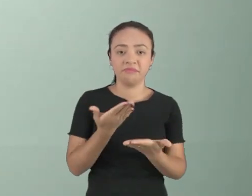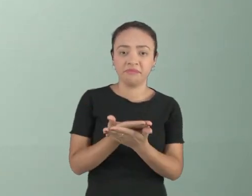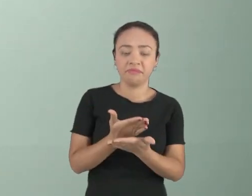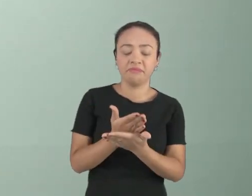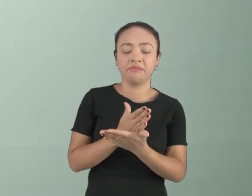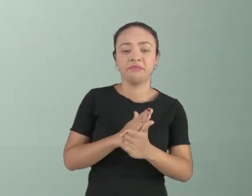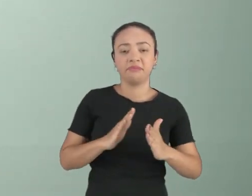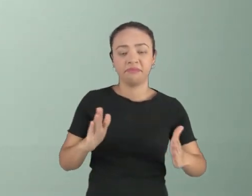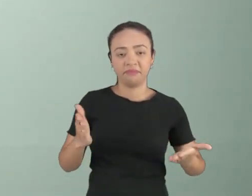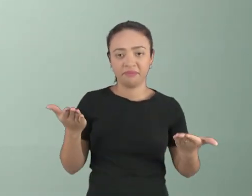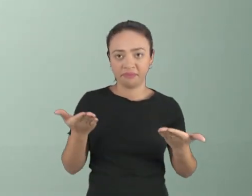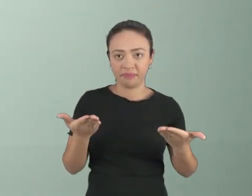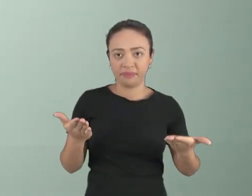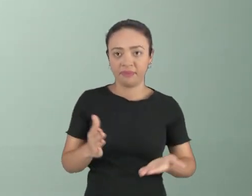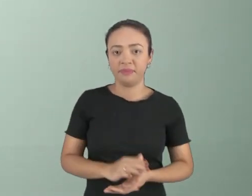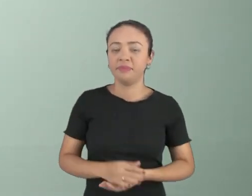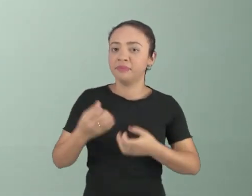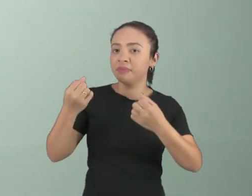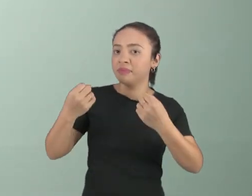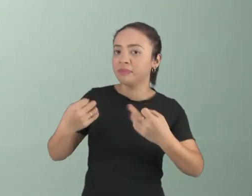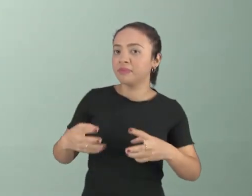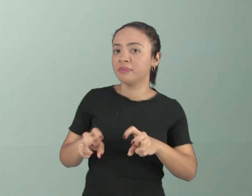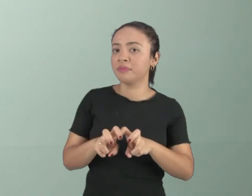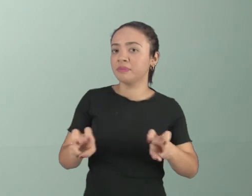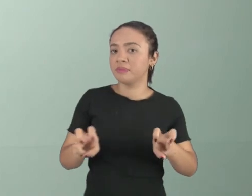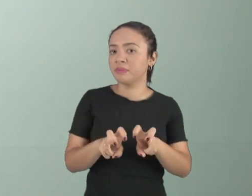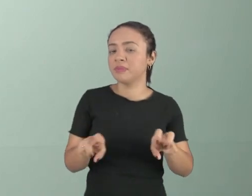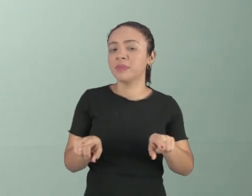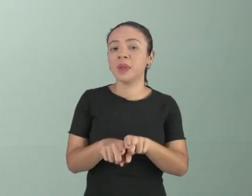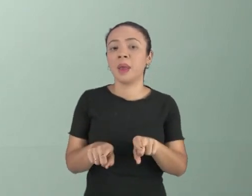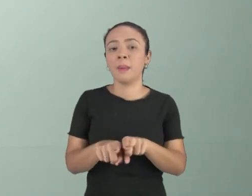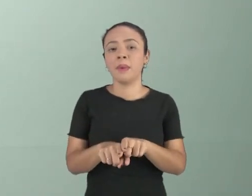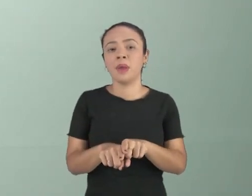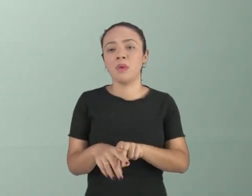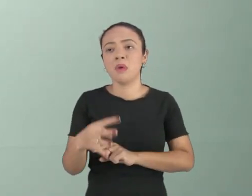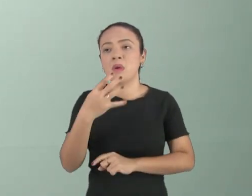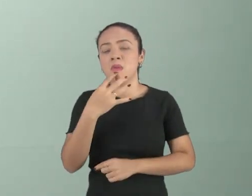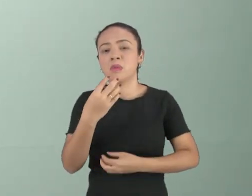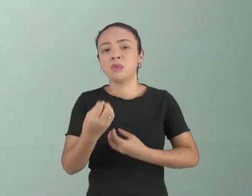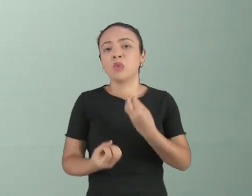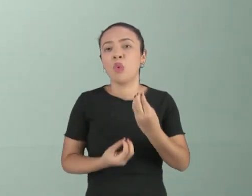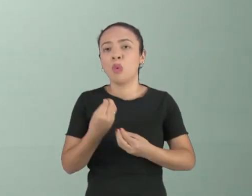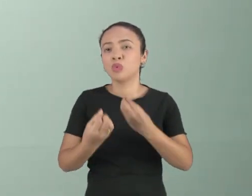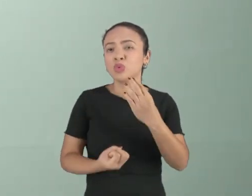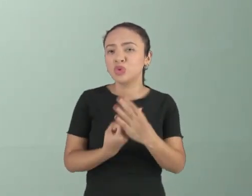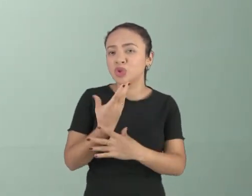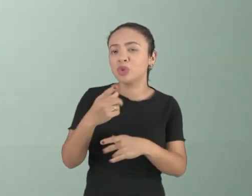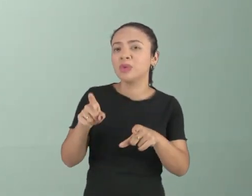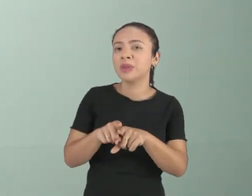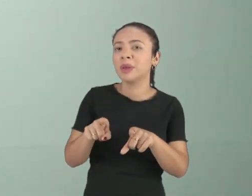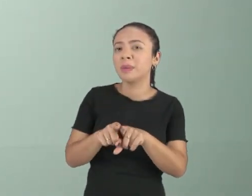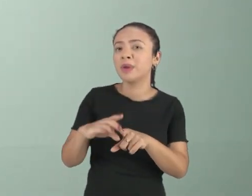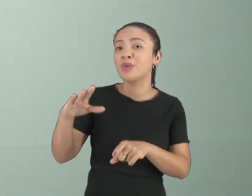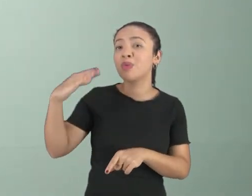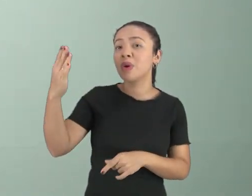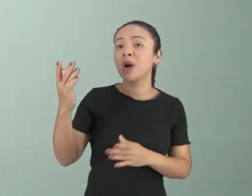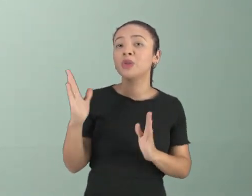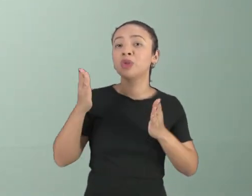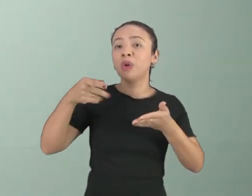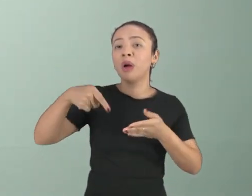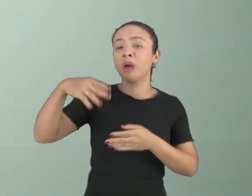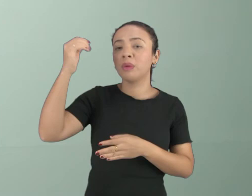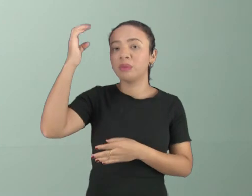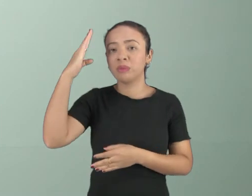alunos, finalizamos nossa aula de hoje. Falamos sobre futsal, vimos onde ele surgiu, em que tempo surgiu, quando ele chegou